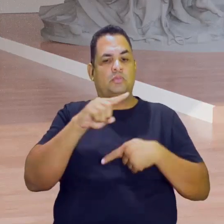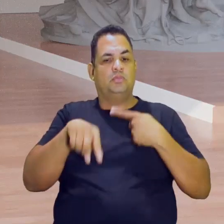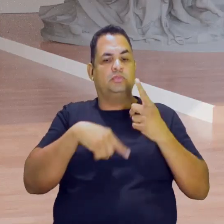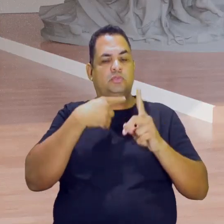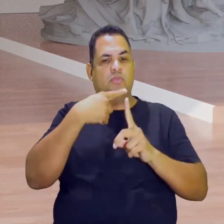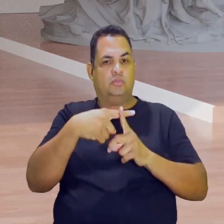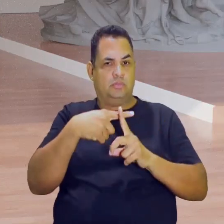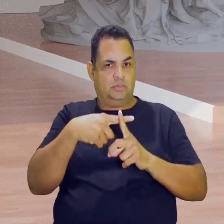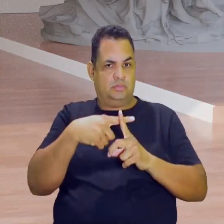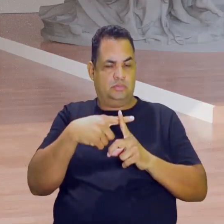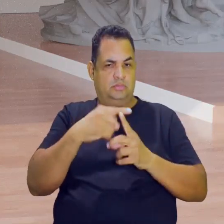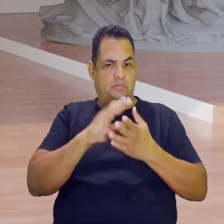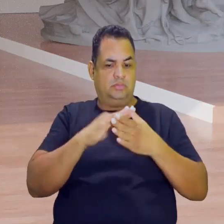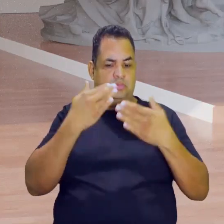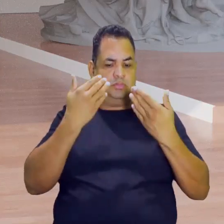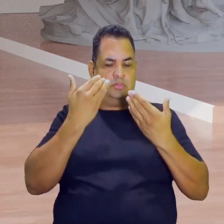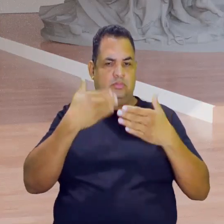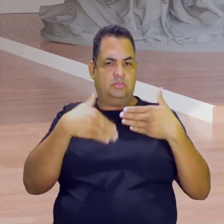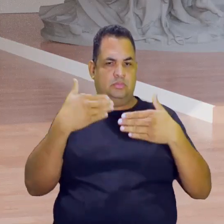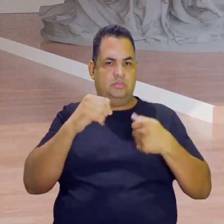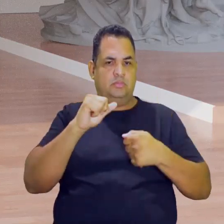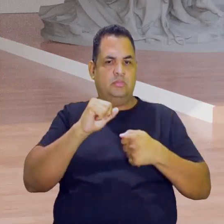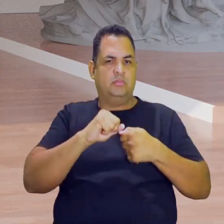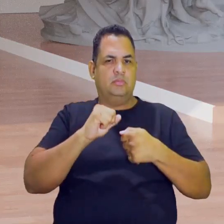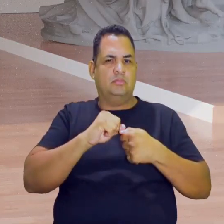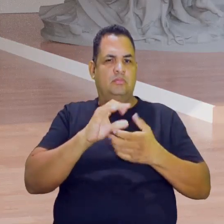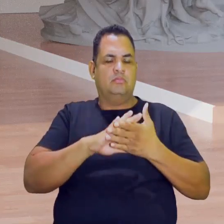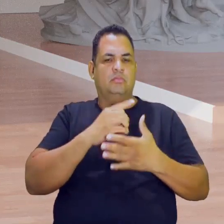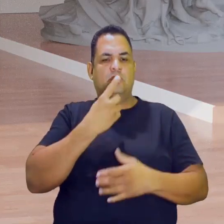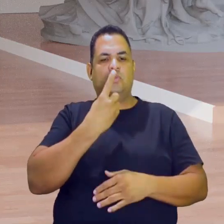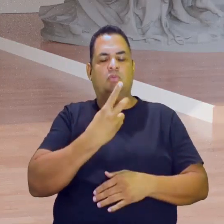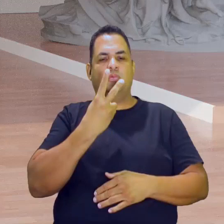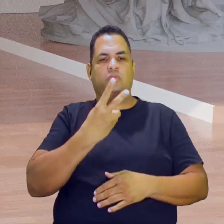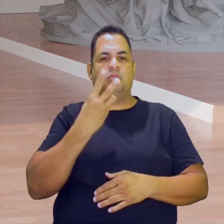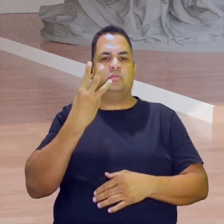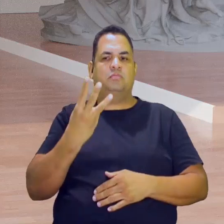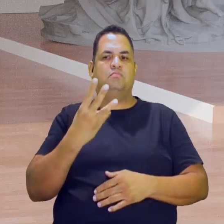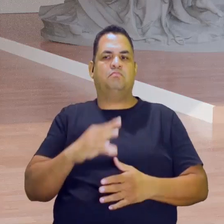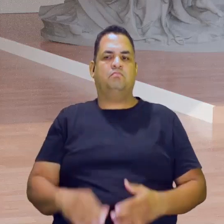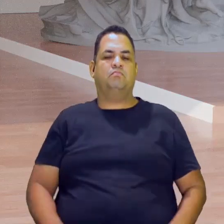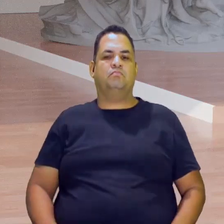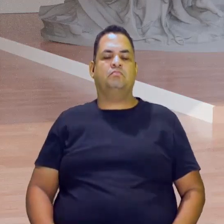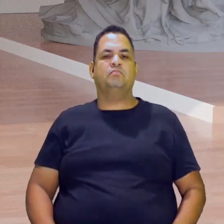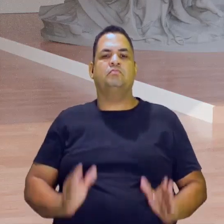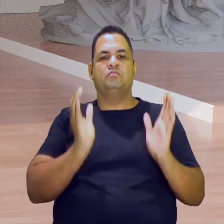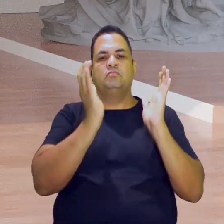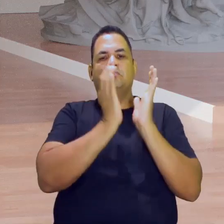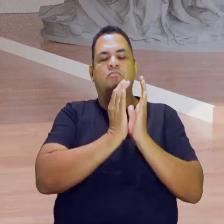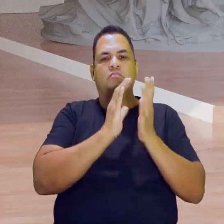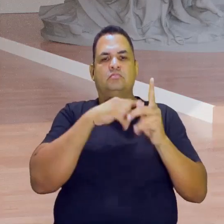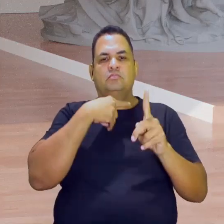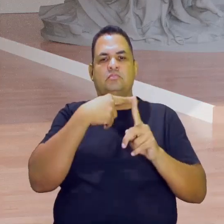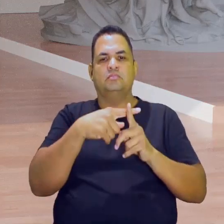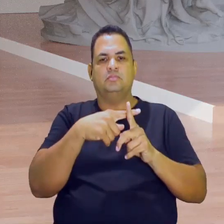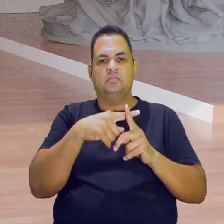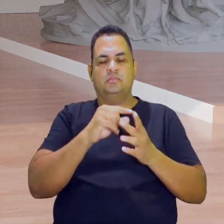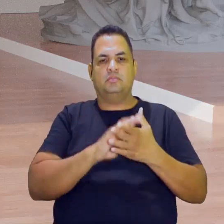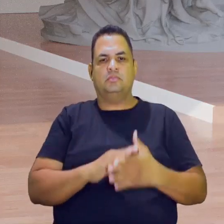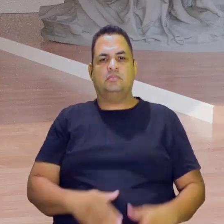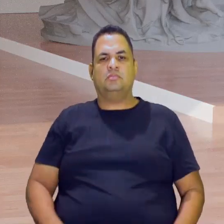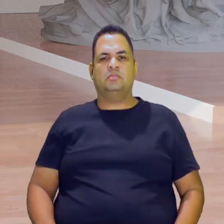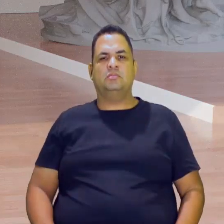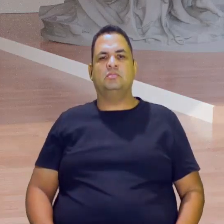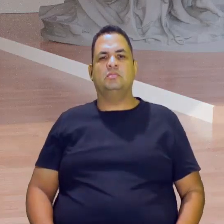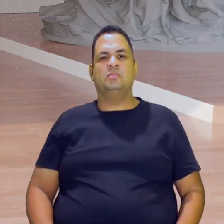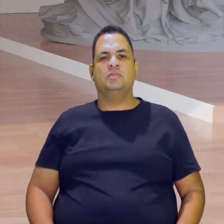nota das provas que vocês irão fazer na unidade 1, unidade 2 e unidade 3. Soma com a nota dessa atividade prática.